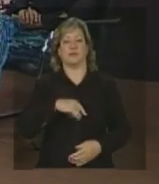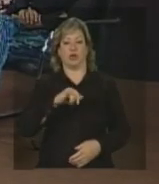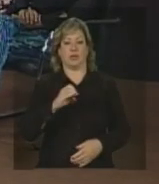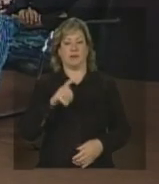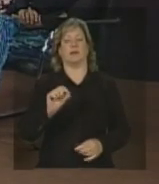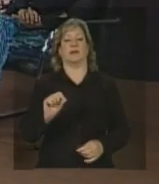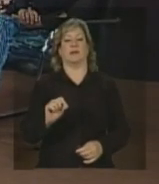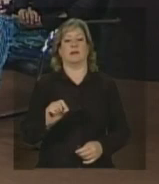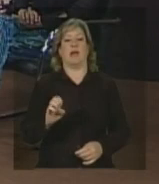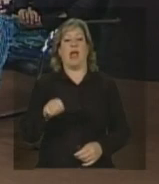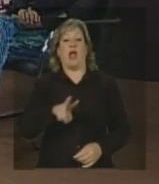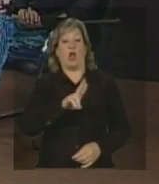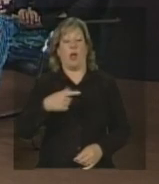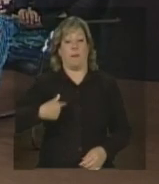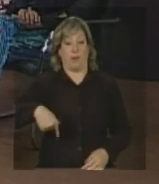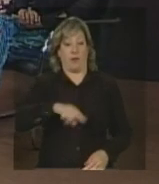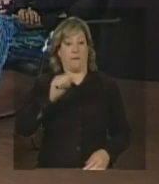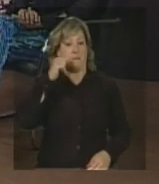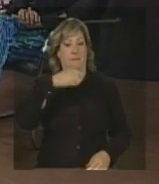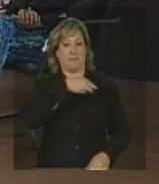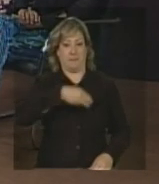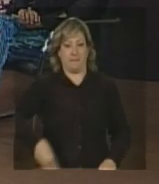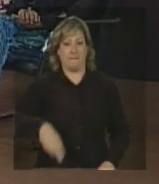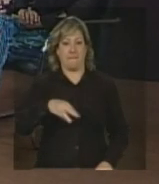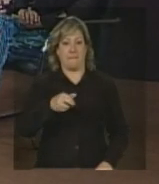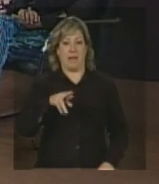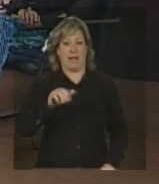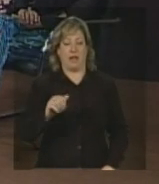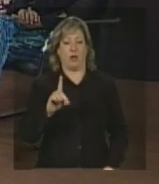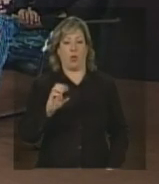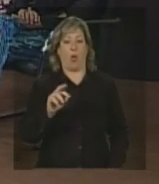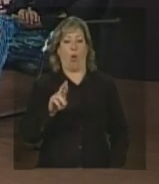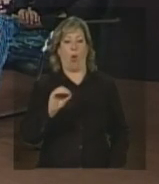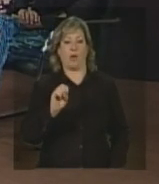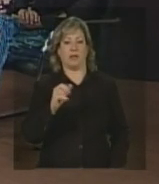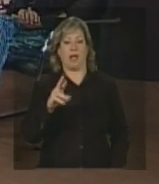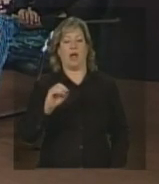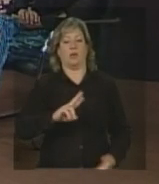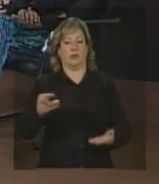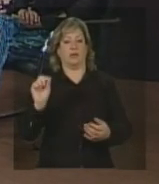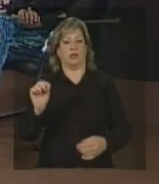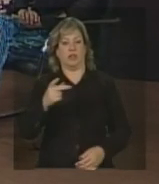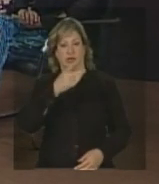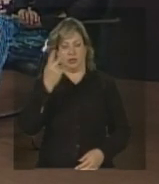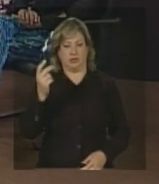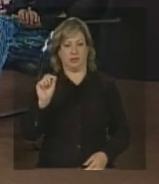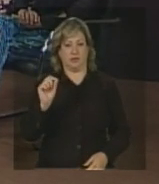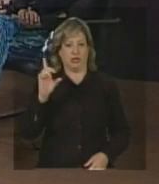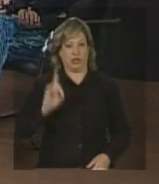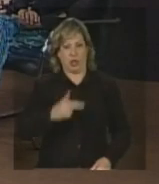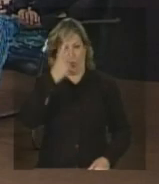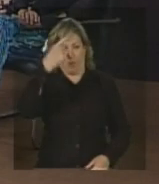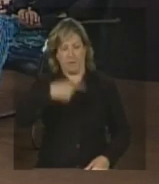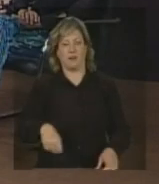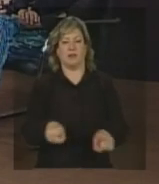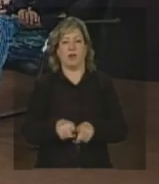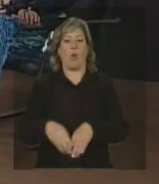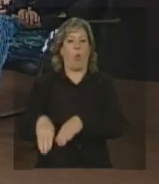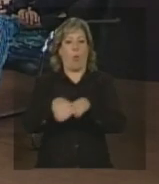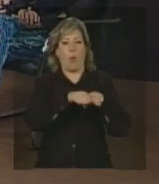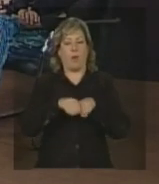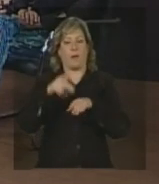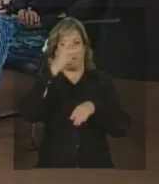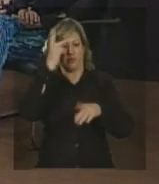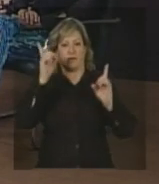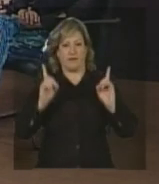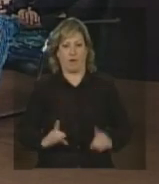da nossa ministra Maria do Rosário, ministra dos Direitos Humanos, em nome de toda a equipe da Secretaria Nacional de Promoção dos Direitos das Pessoas